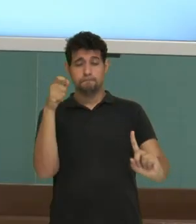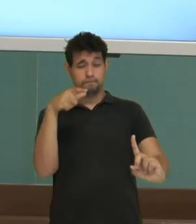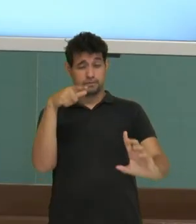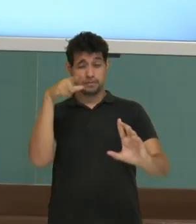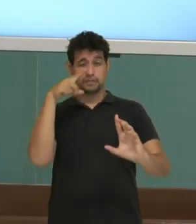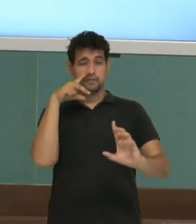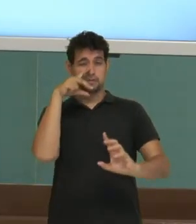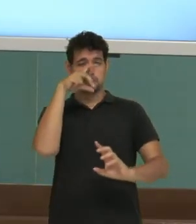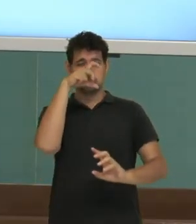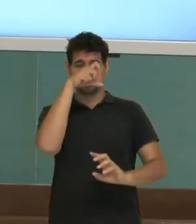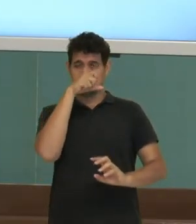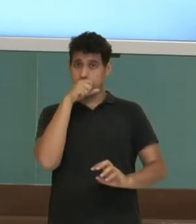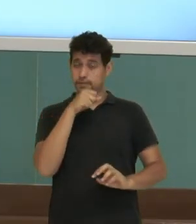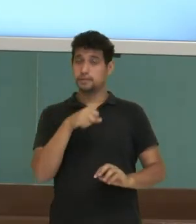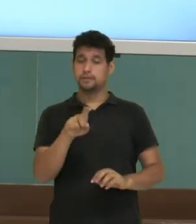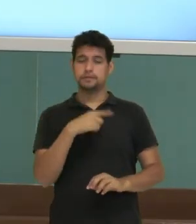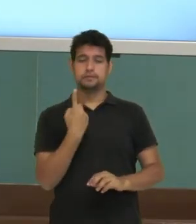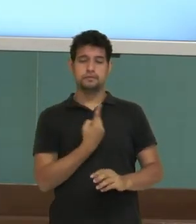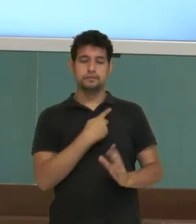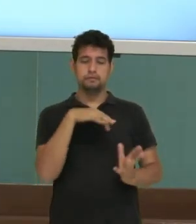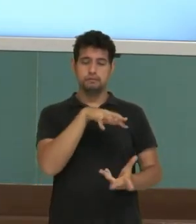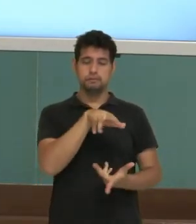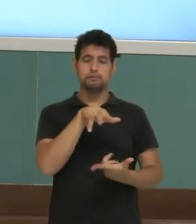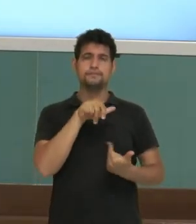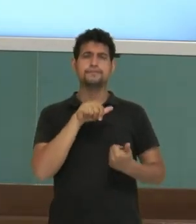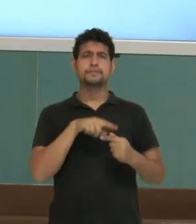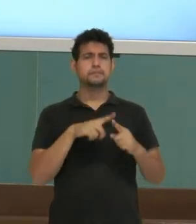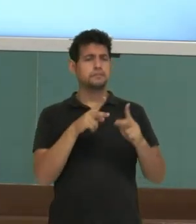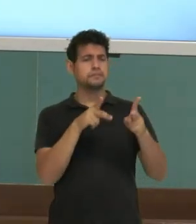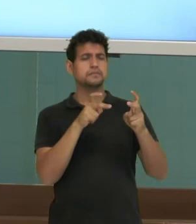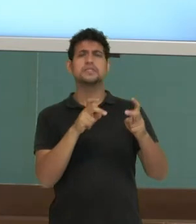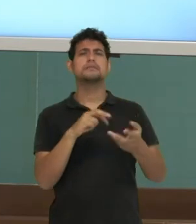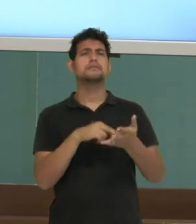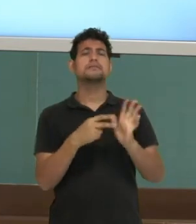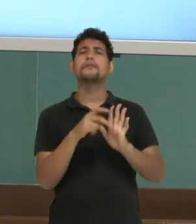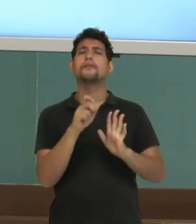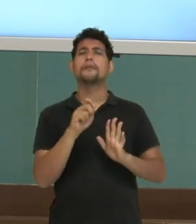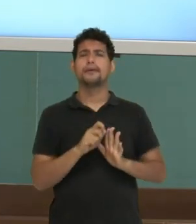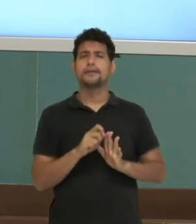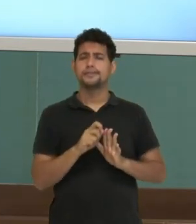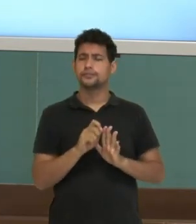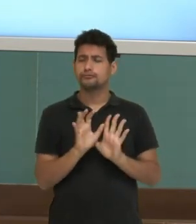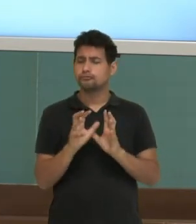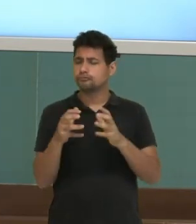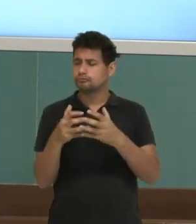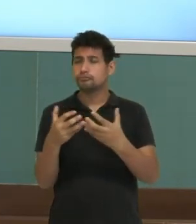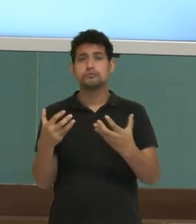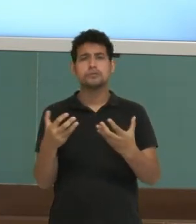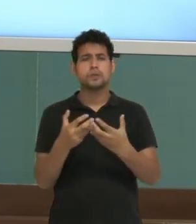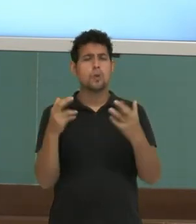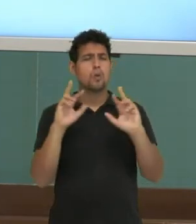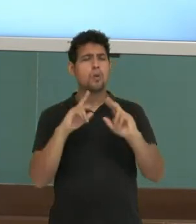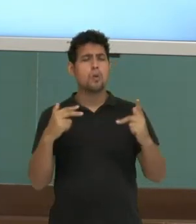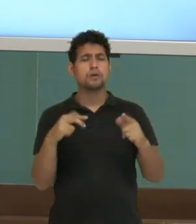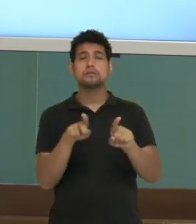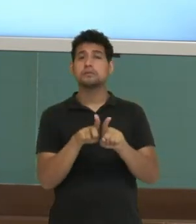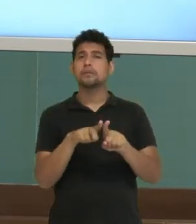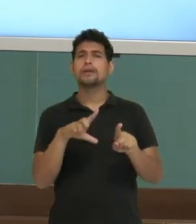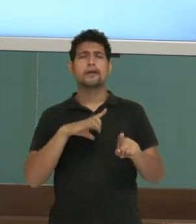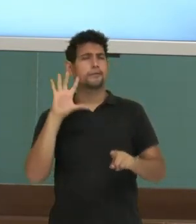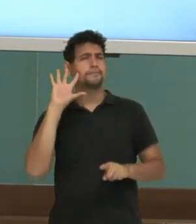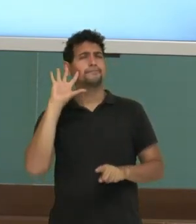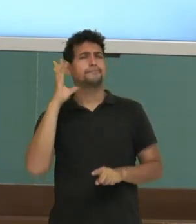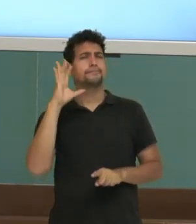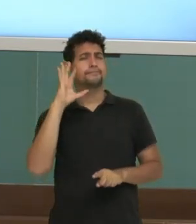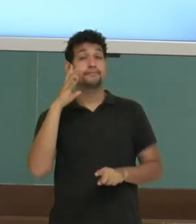solares sobre a superfície do nosso planeta. Então veja que são um conjunto de fatores que vai afetar